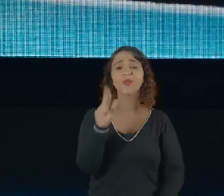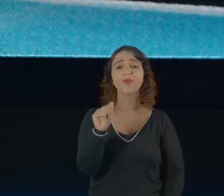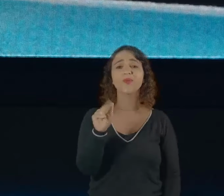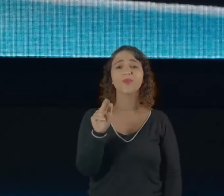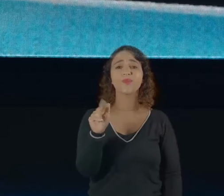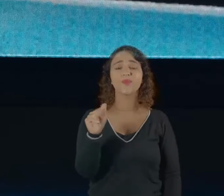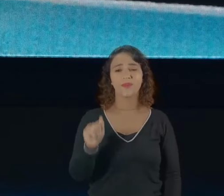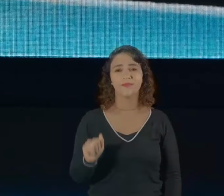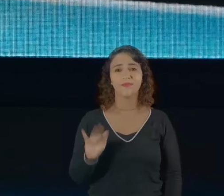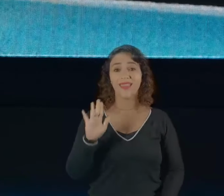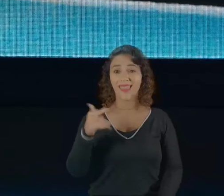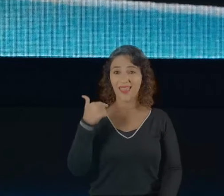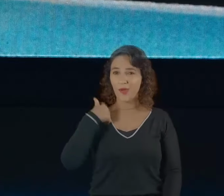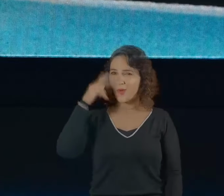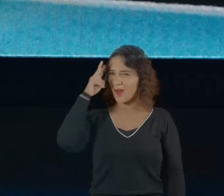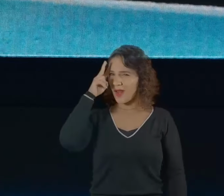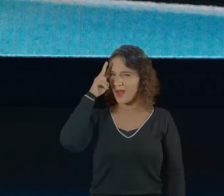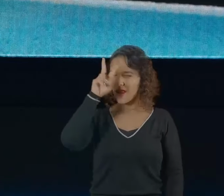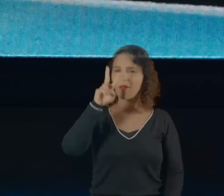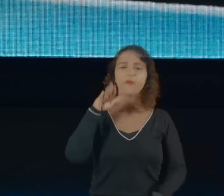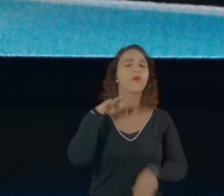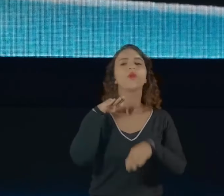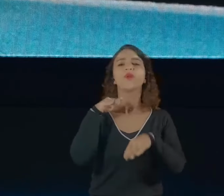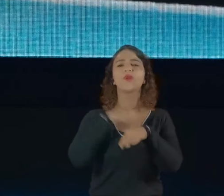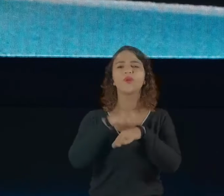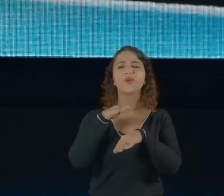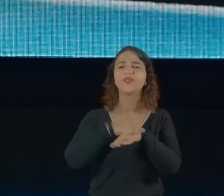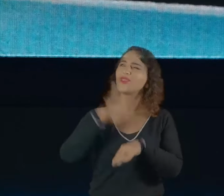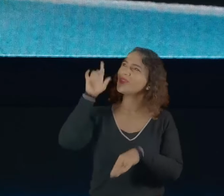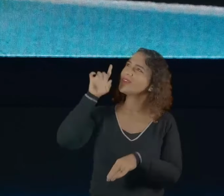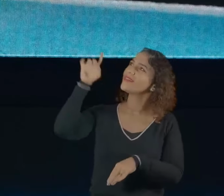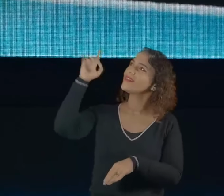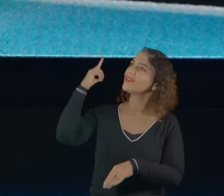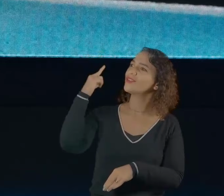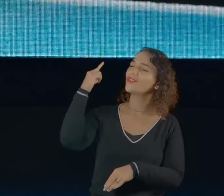Eu me lembro da noite que ele me chamou.